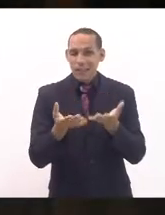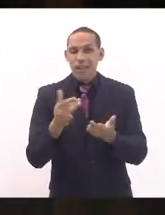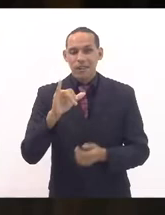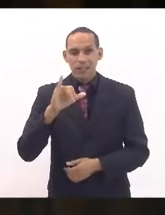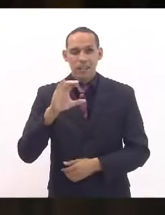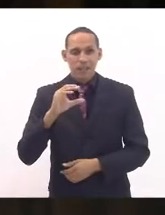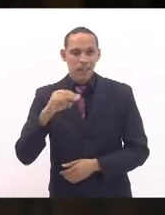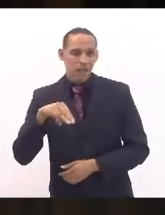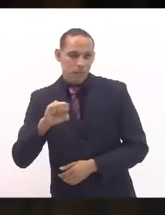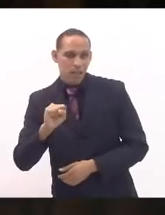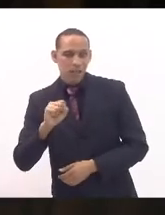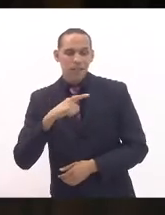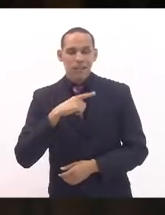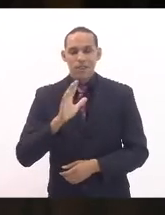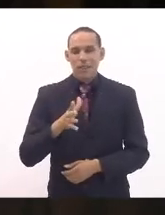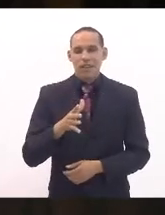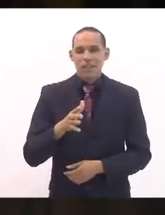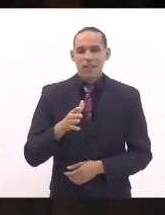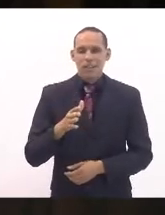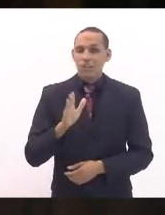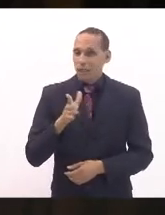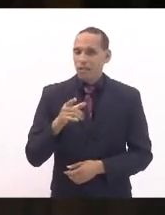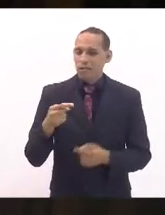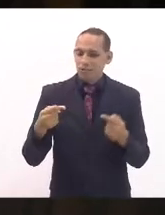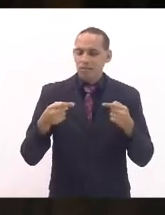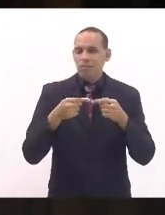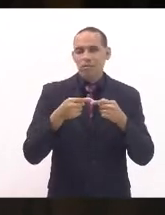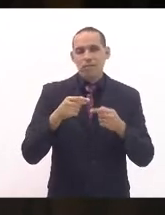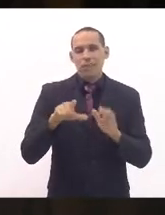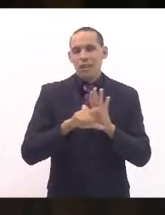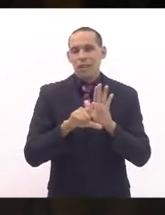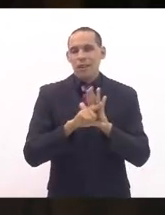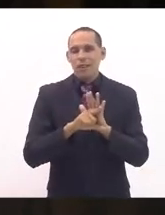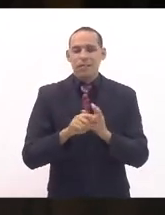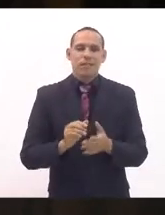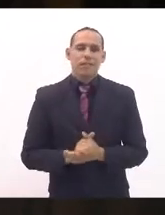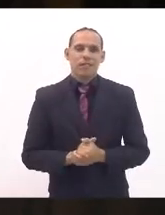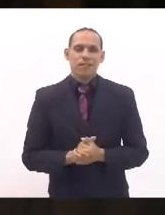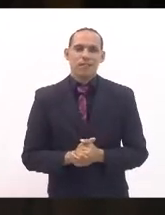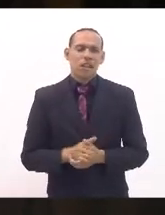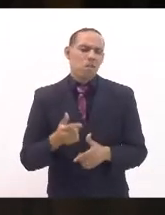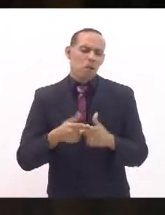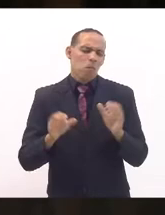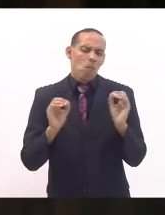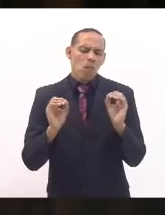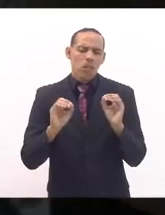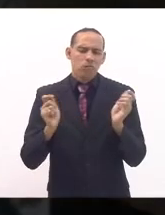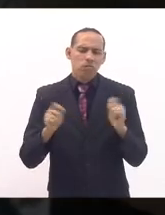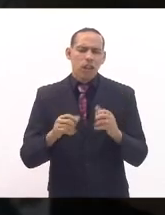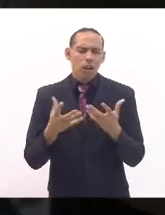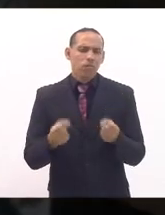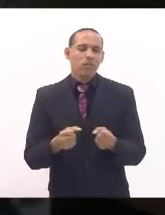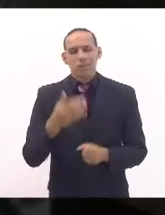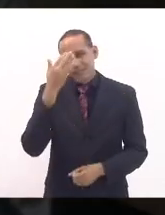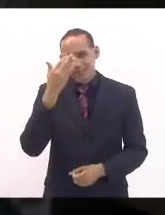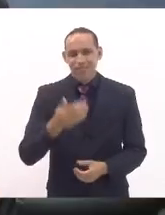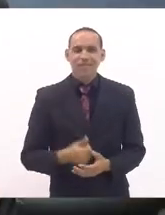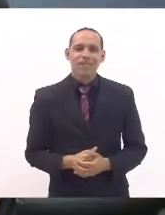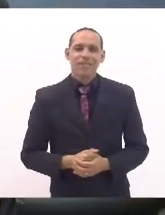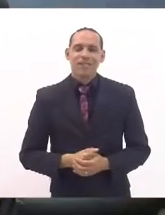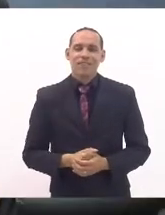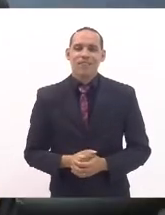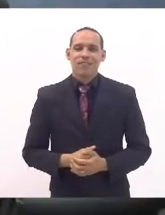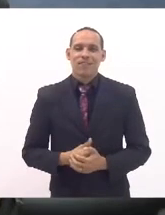ICMS. A lei, a gente está remetendo uma lei. Eu não vejo problema, não. A gente acata. Tá bom, agradeço. Tá bom?